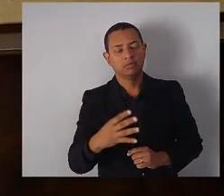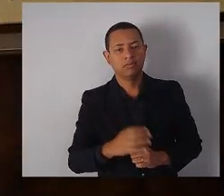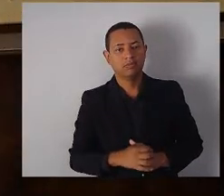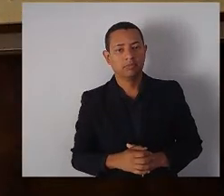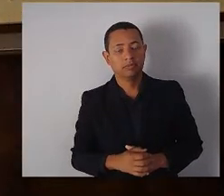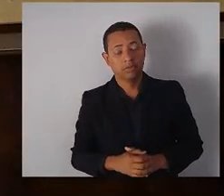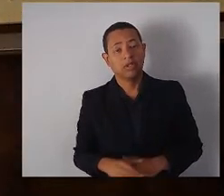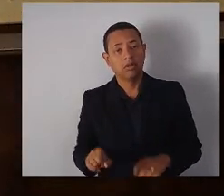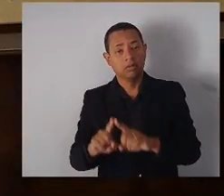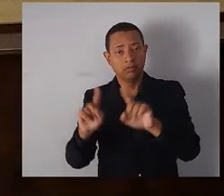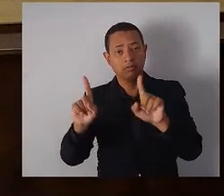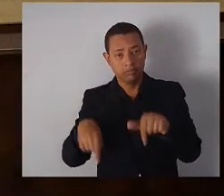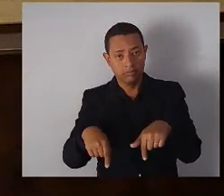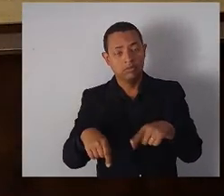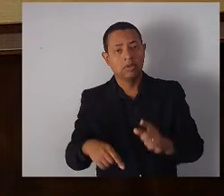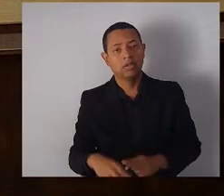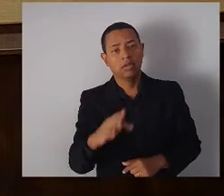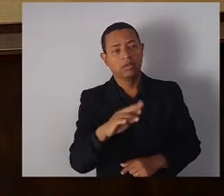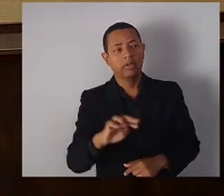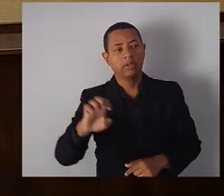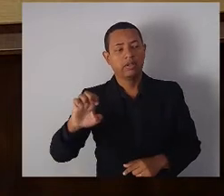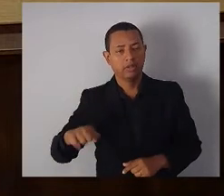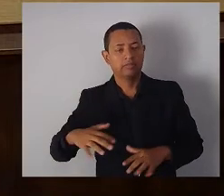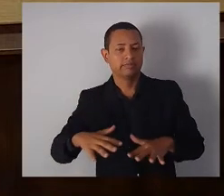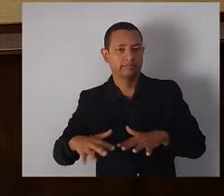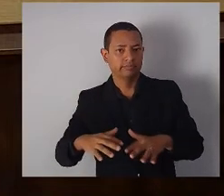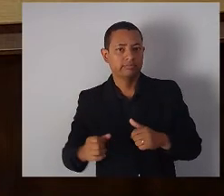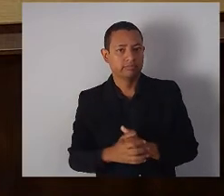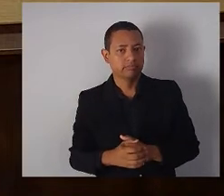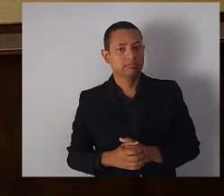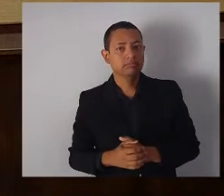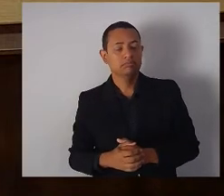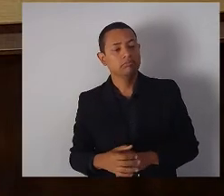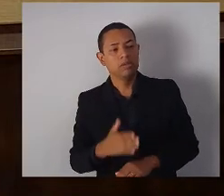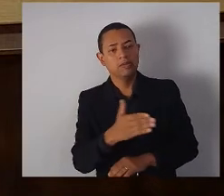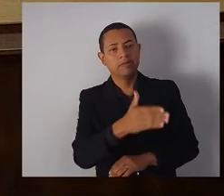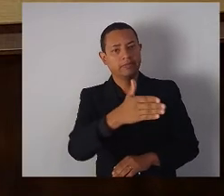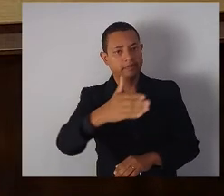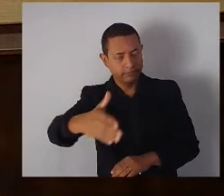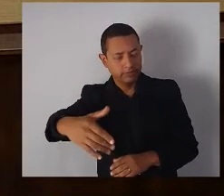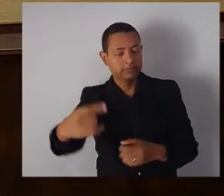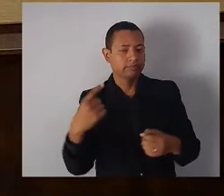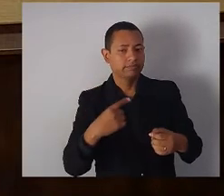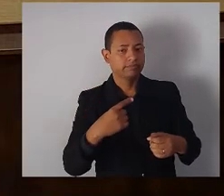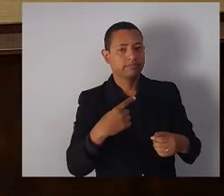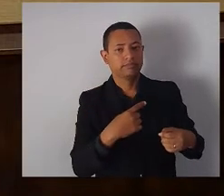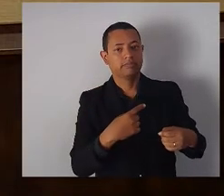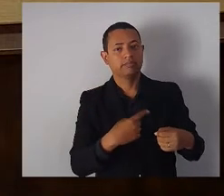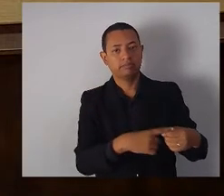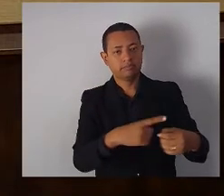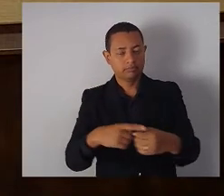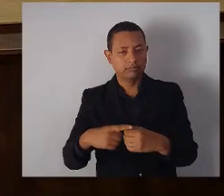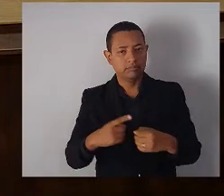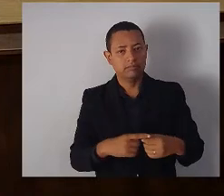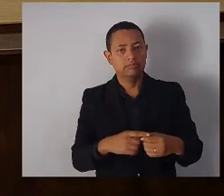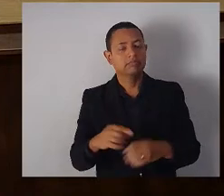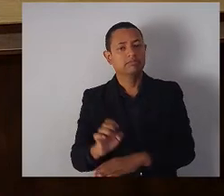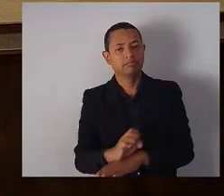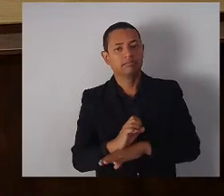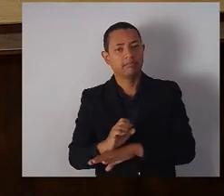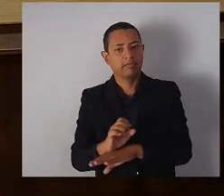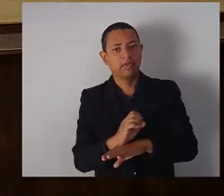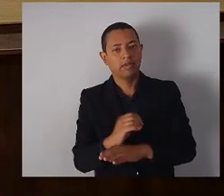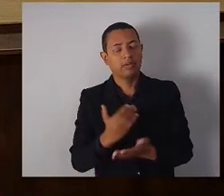movimento, com as sessões plenárias no interior do Estado, nós vamos iniciar essa